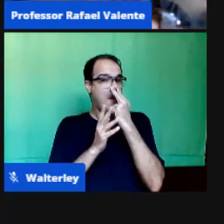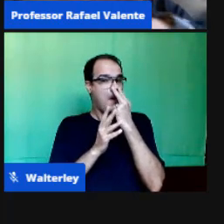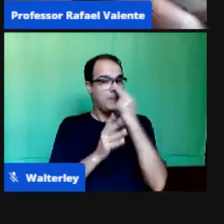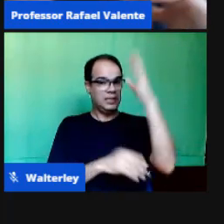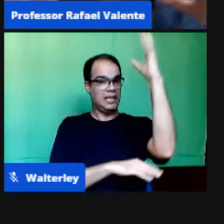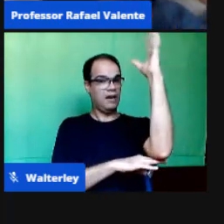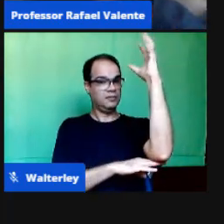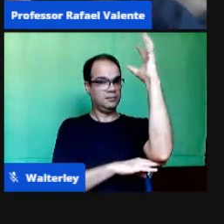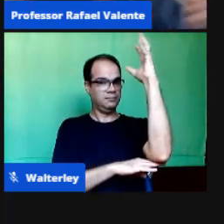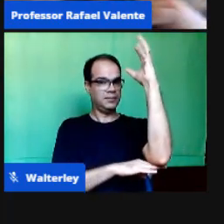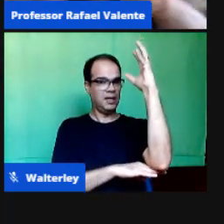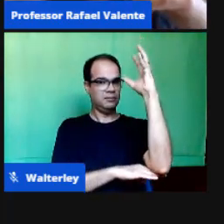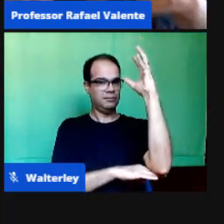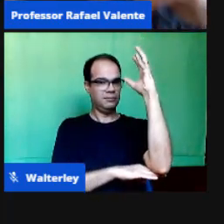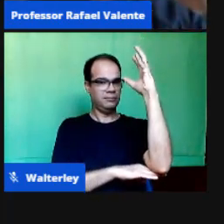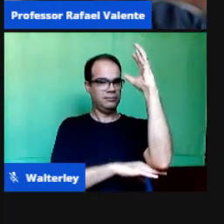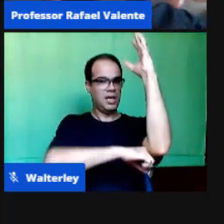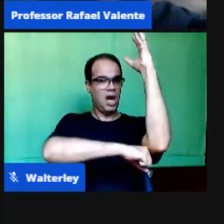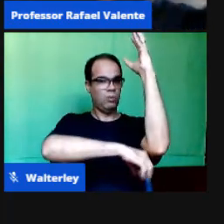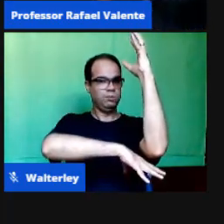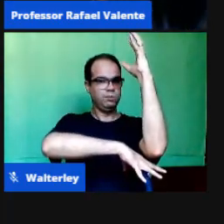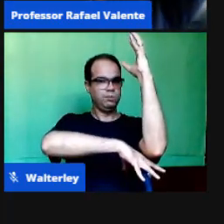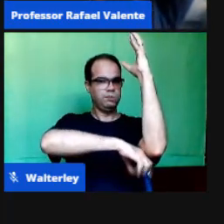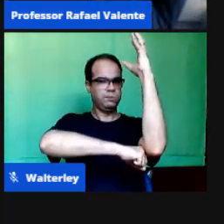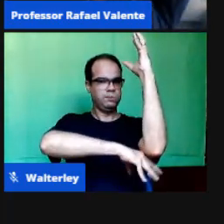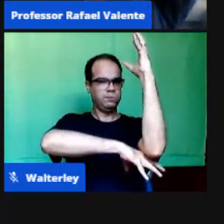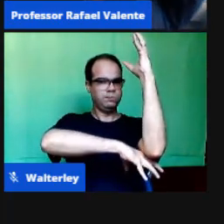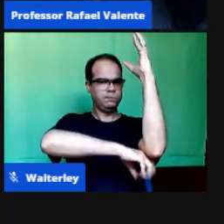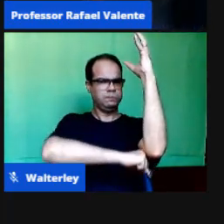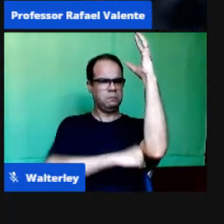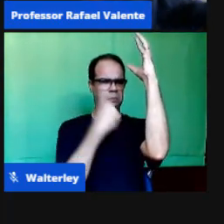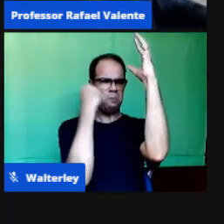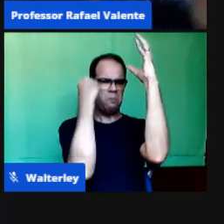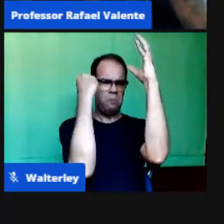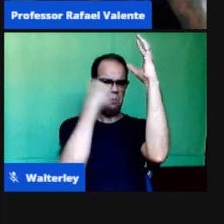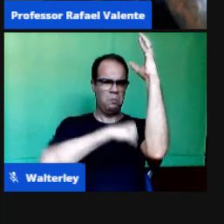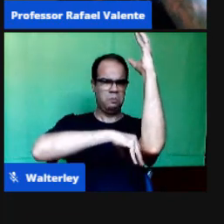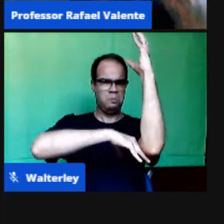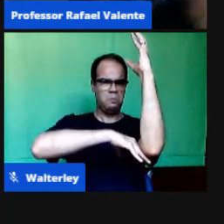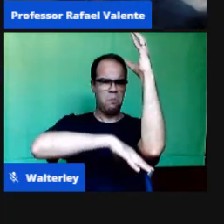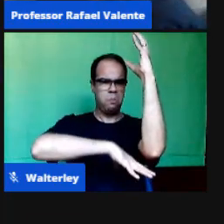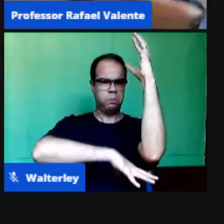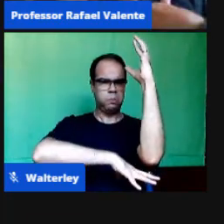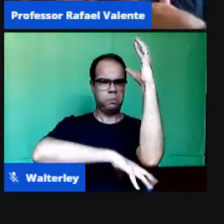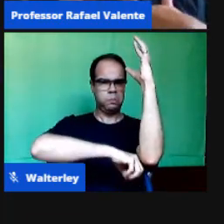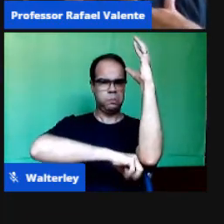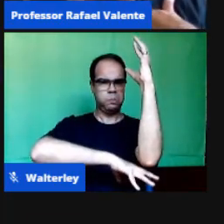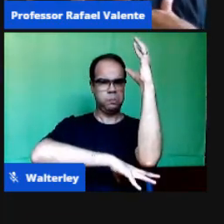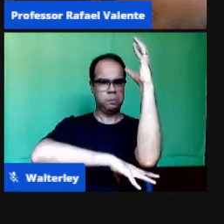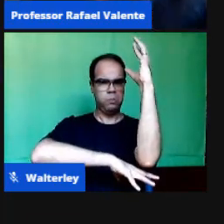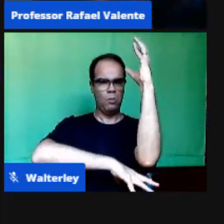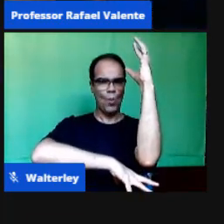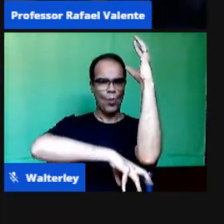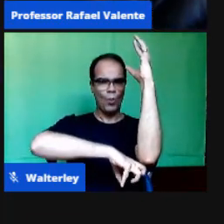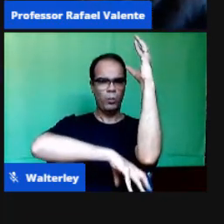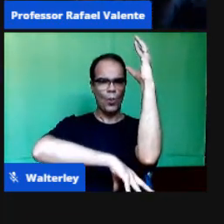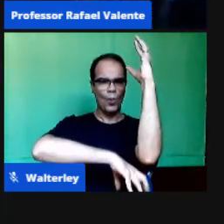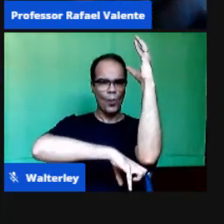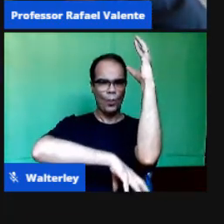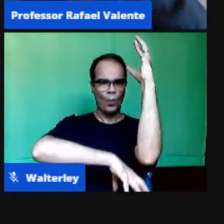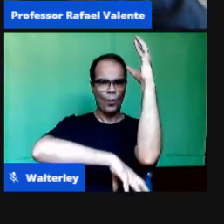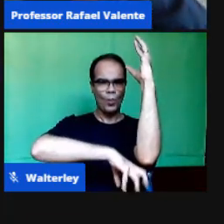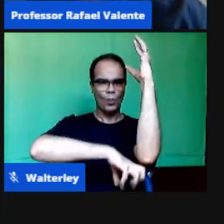né? Que ele é uma base de sustentação para todo um processo evolutivo que eu tenho enquanto ser humano,